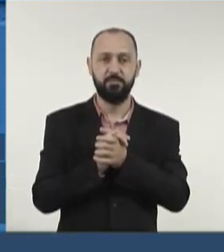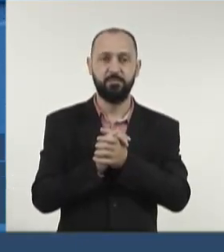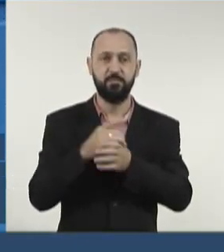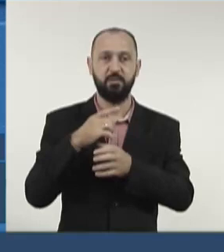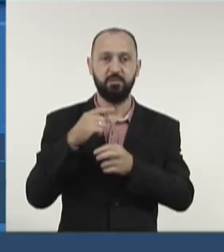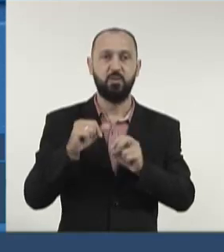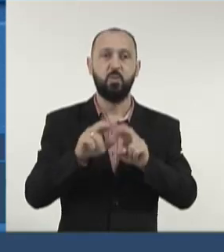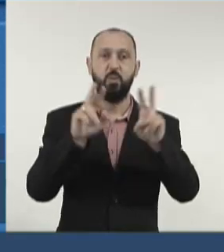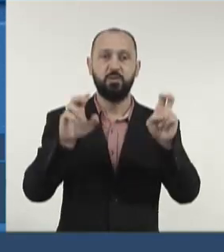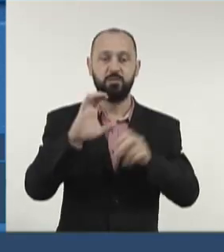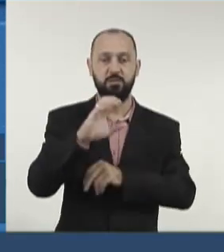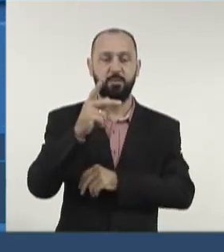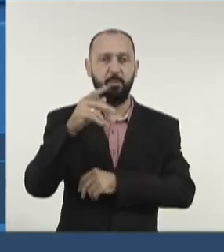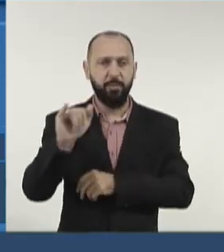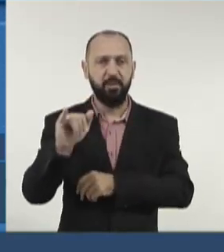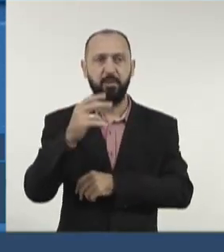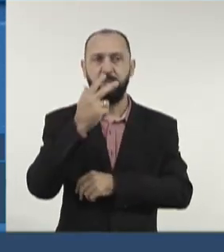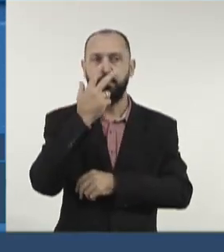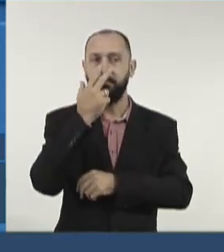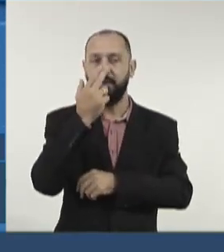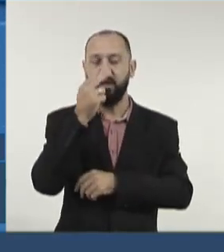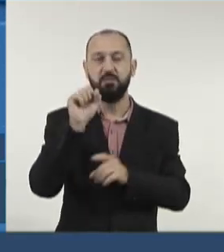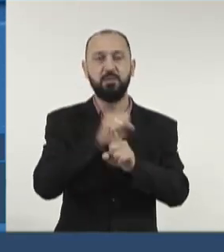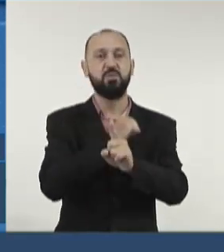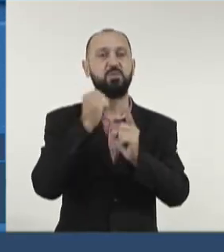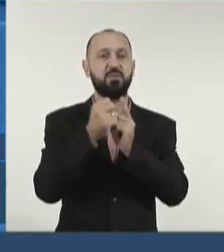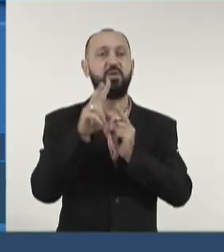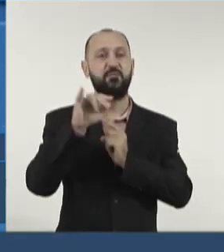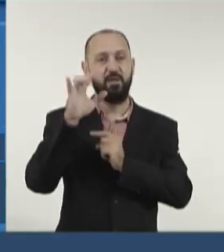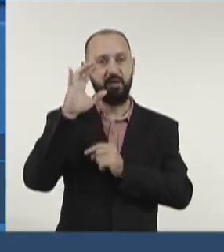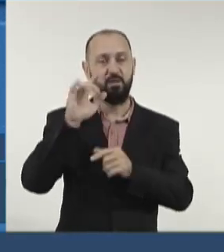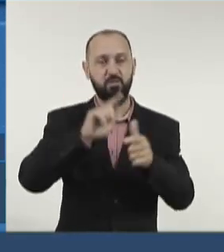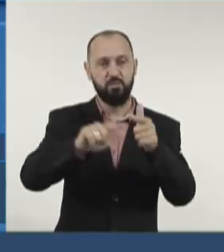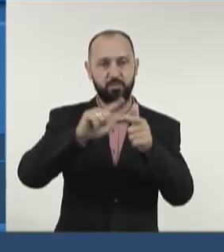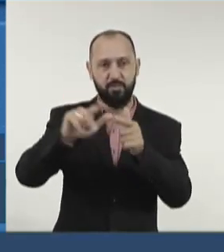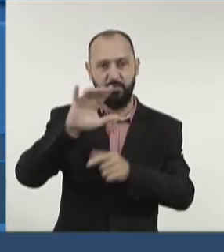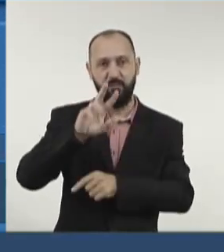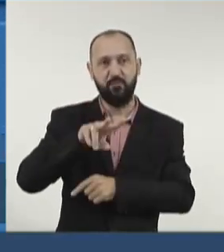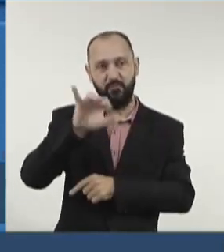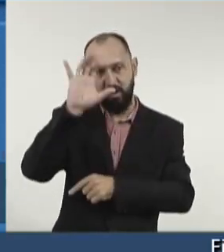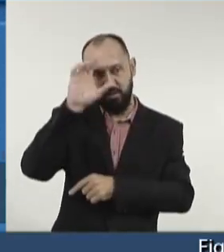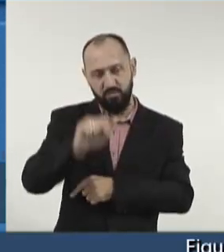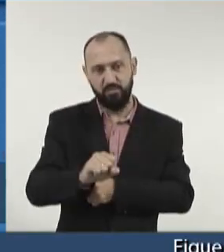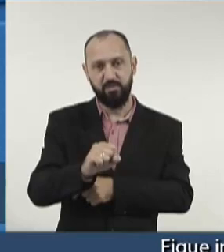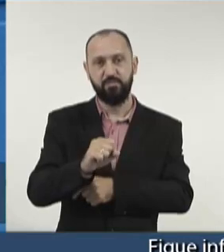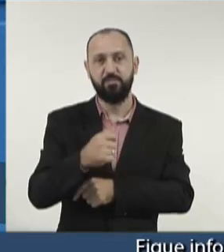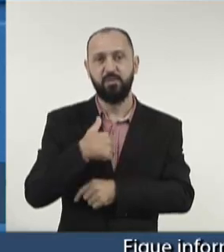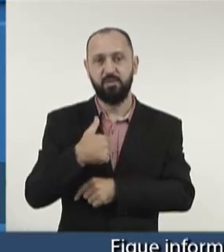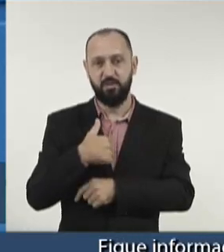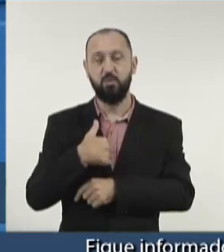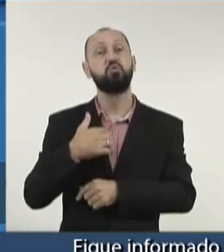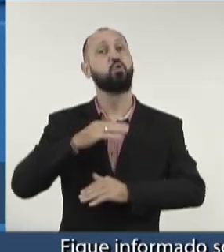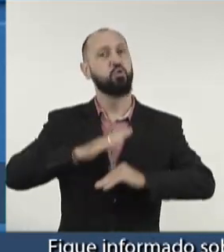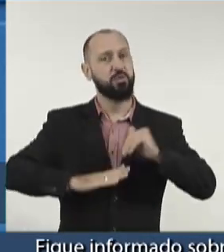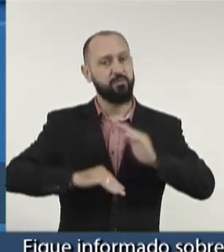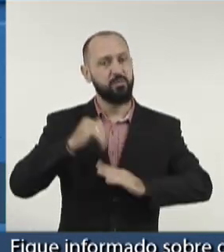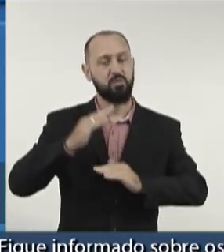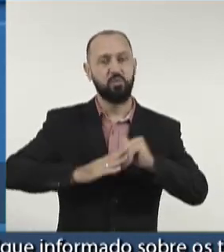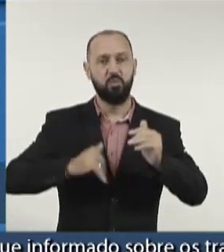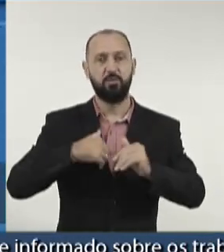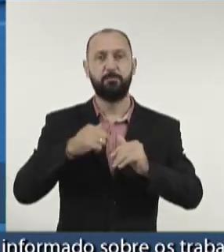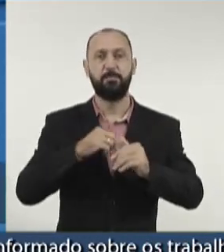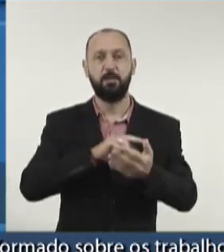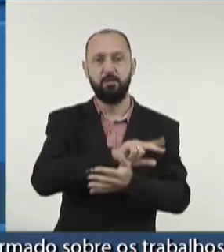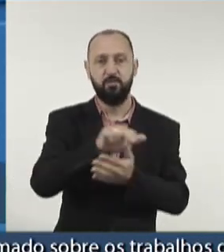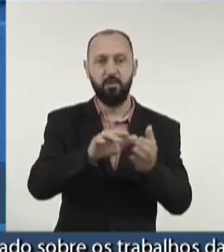o assunto CPI, isso parece para a sociedade que vai resolver todos os problemas, E eu também sou servidora, eu estou